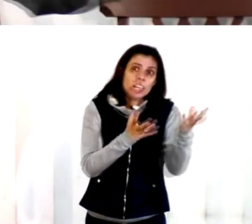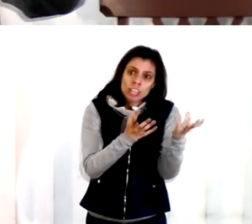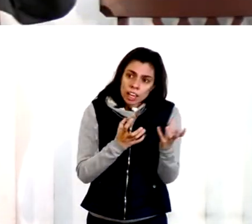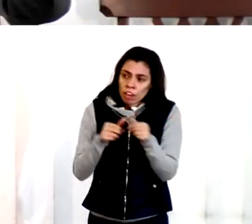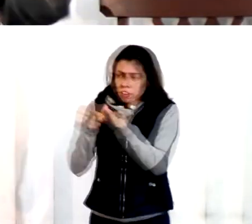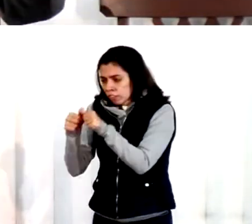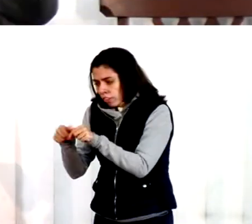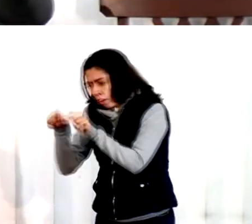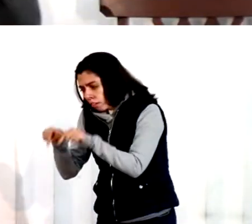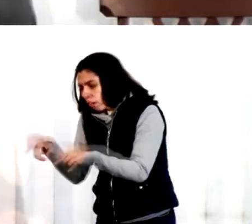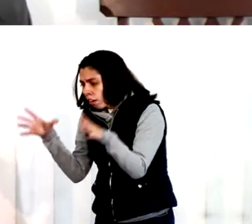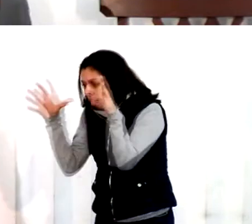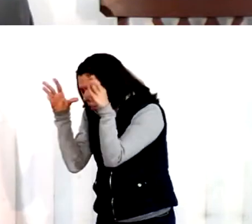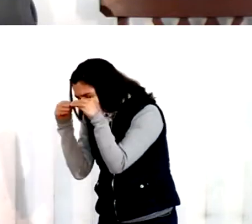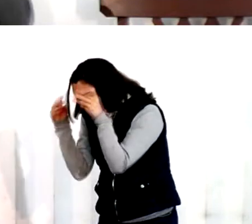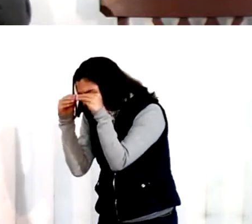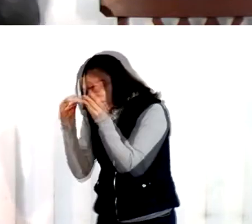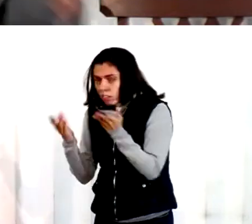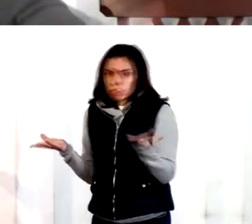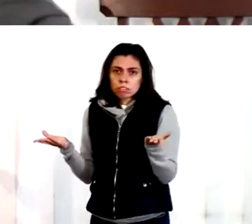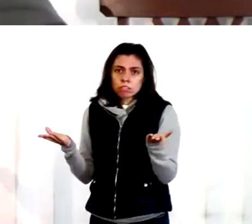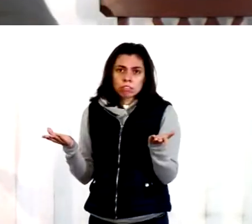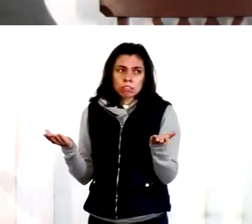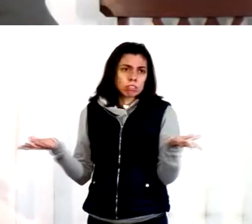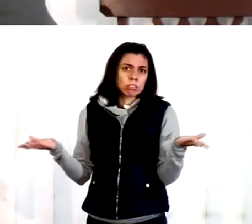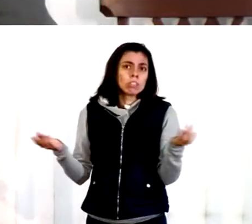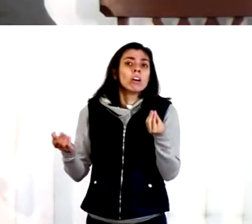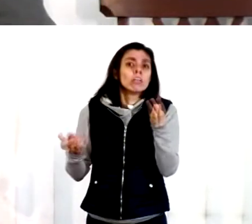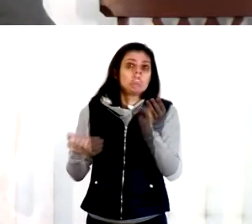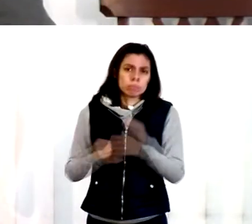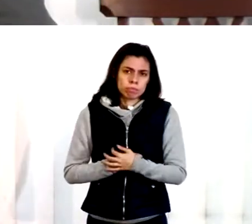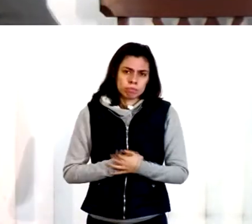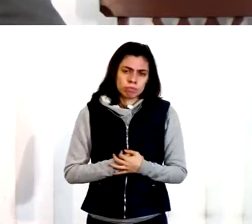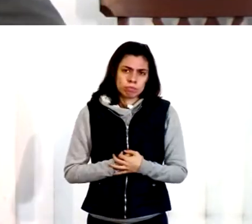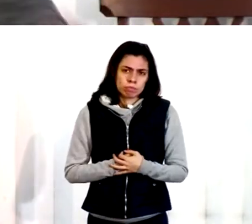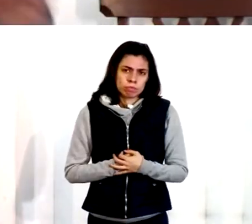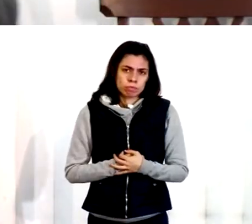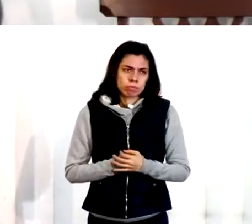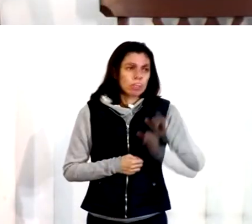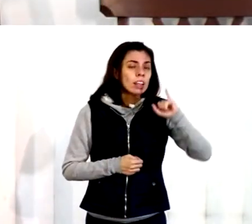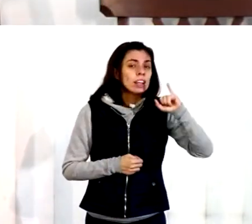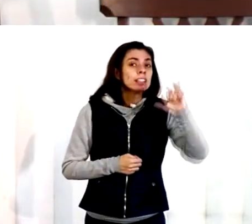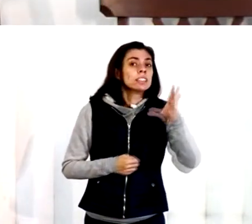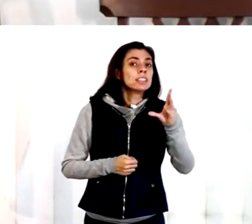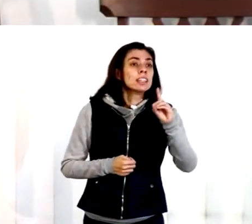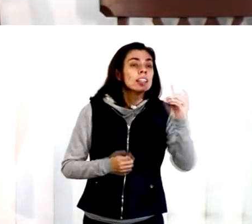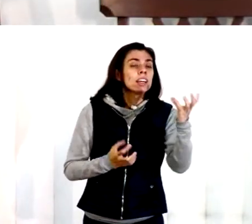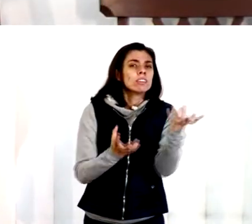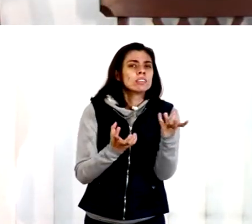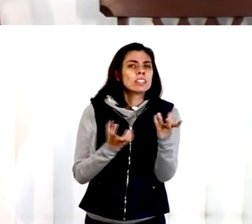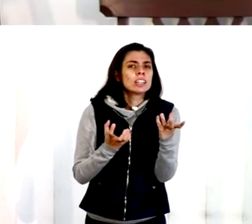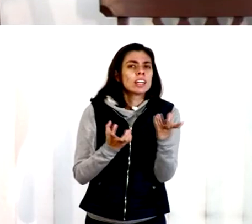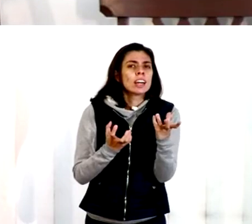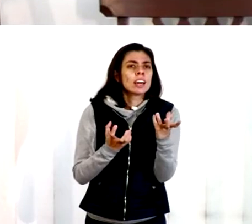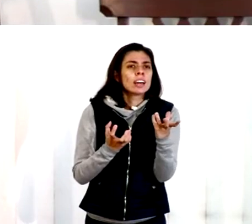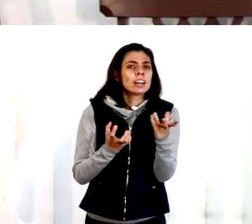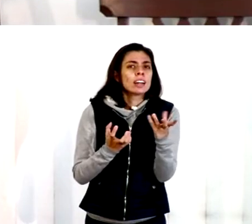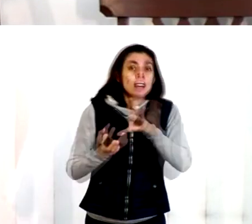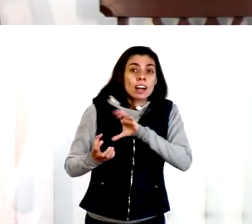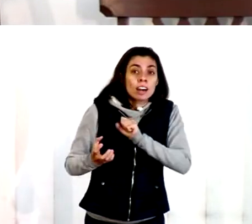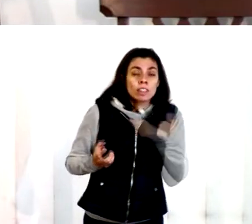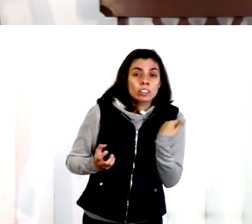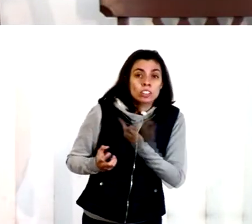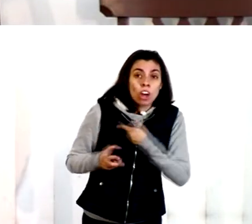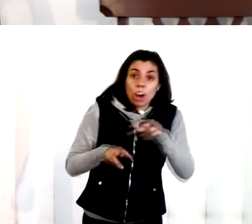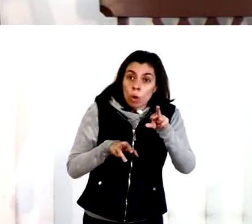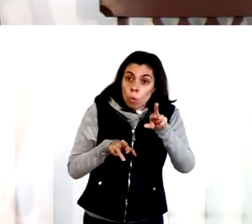braços estão abertos para nos receber como filhos? Ele nos disse que tem um lugar preparado para cada um de